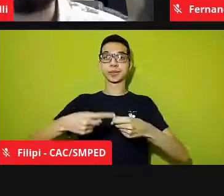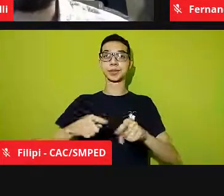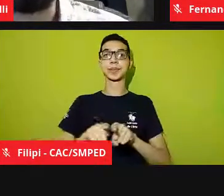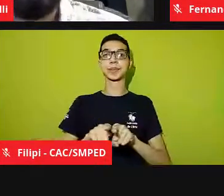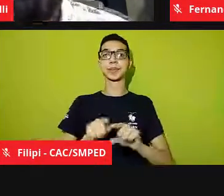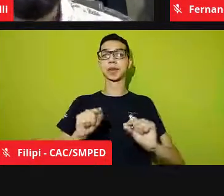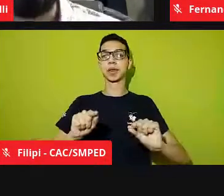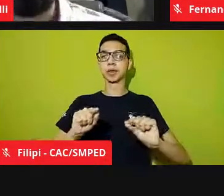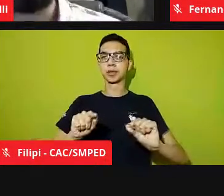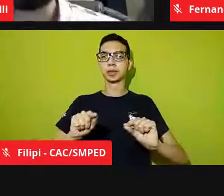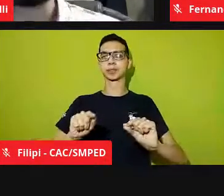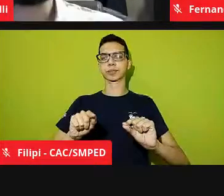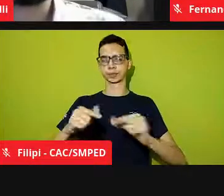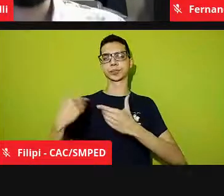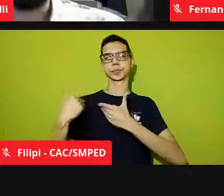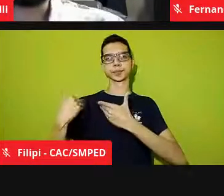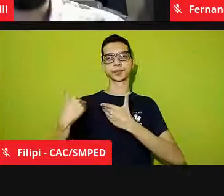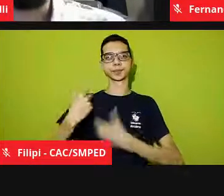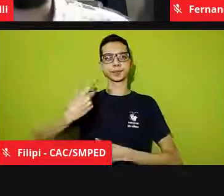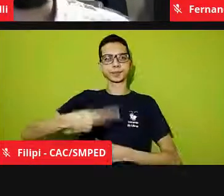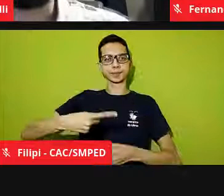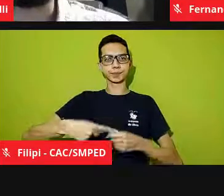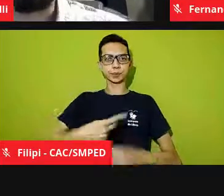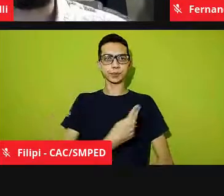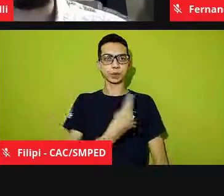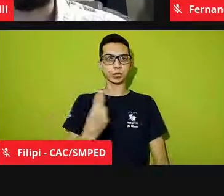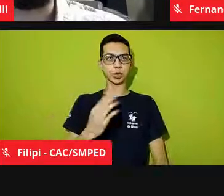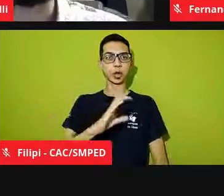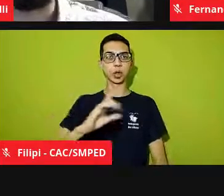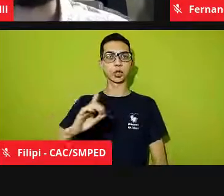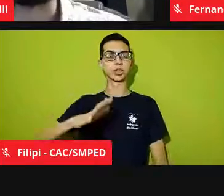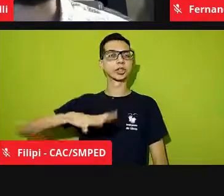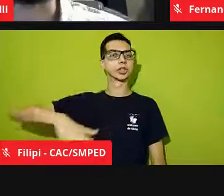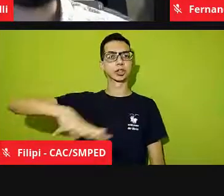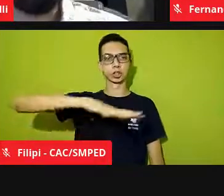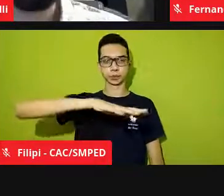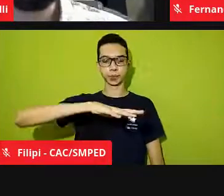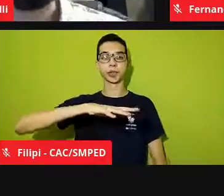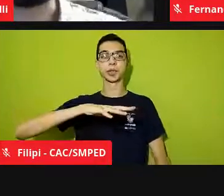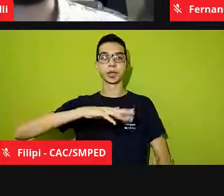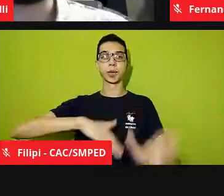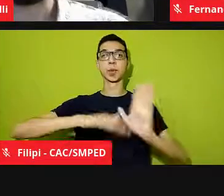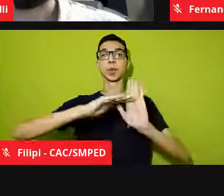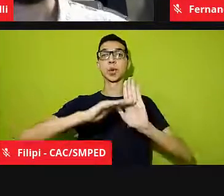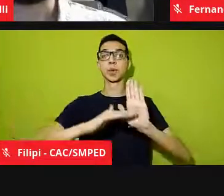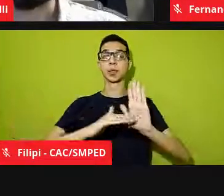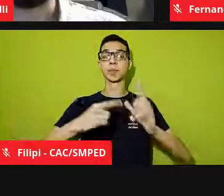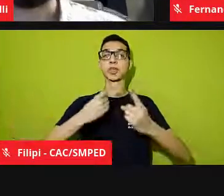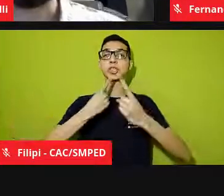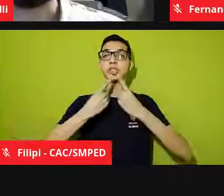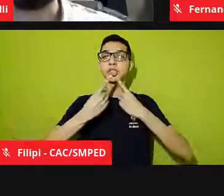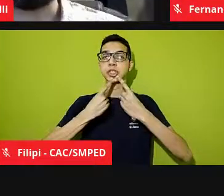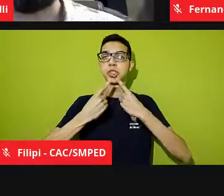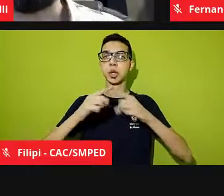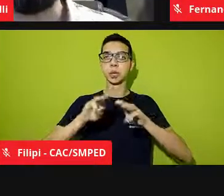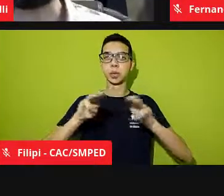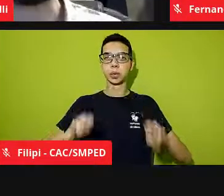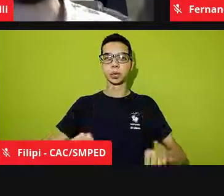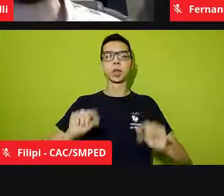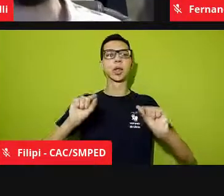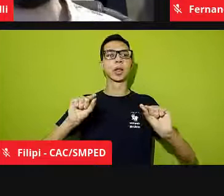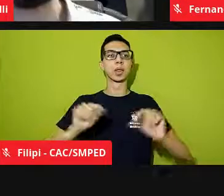atores da nossa cidade. Eu sou o coordenador-geral do programa Diálogos no Museu, que é quem está falando,